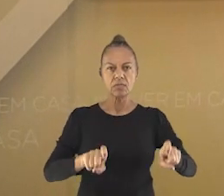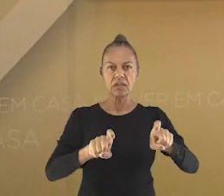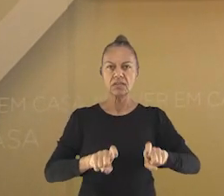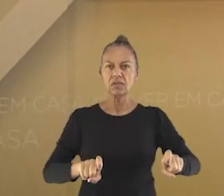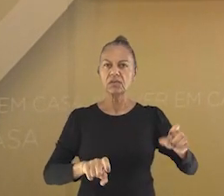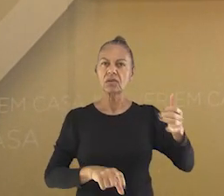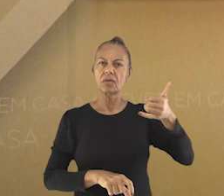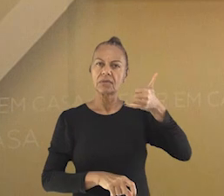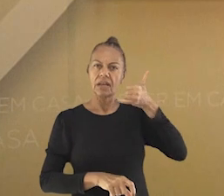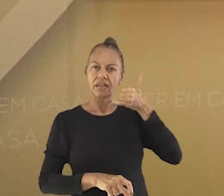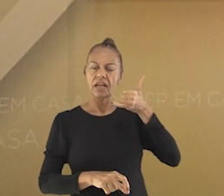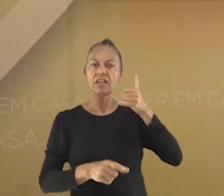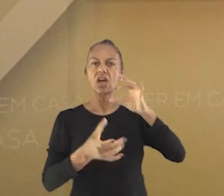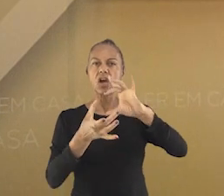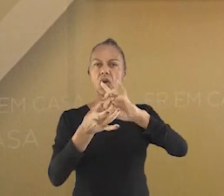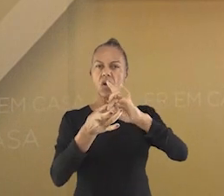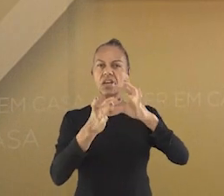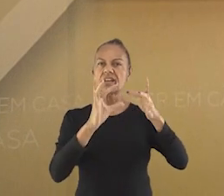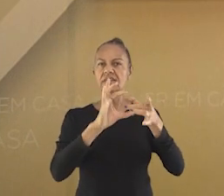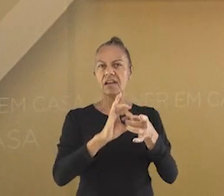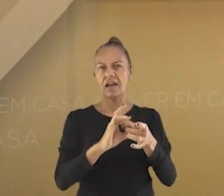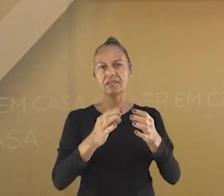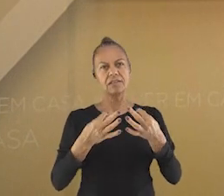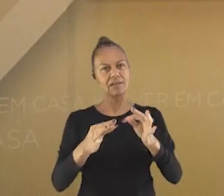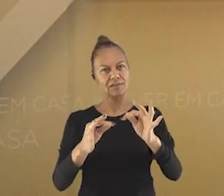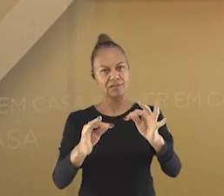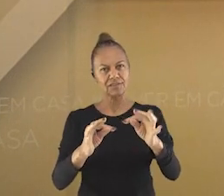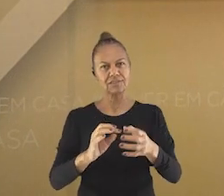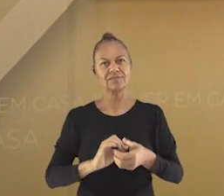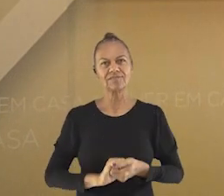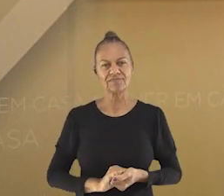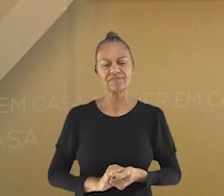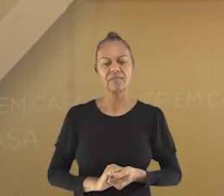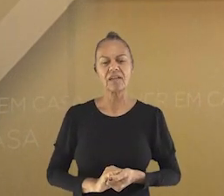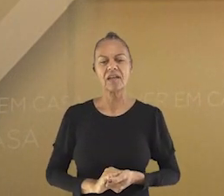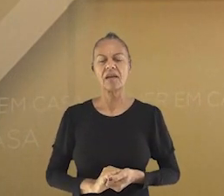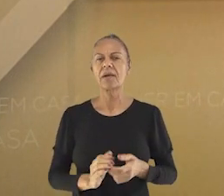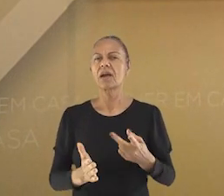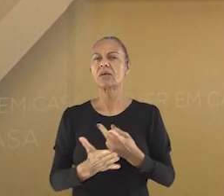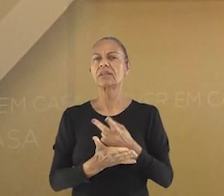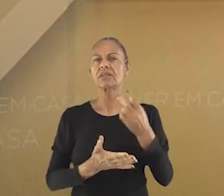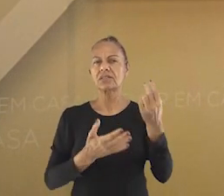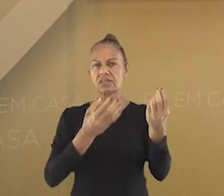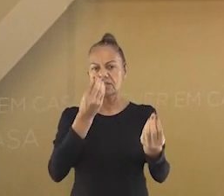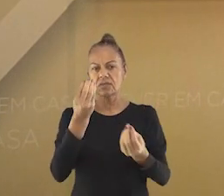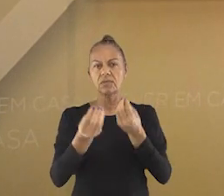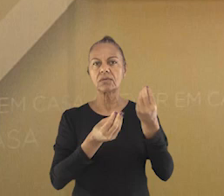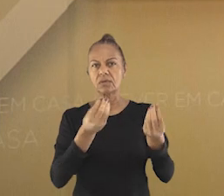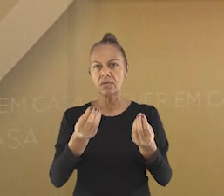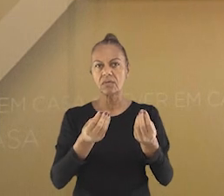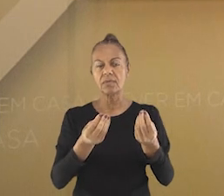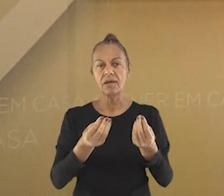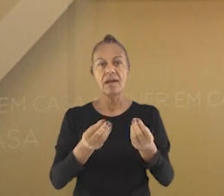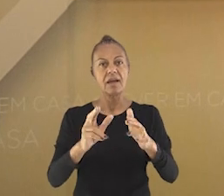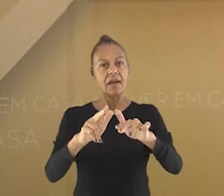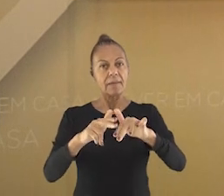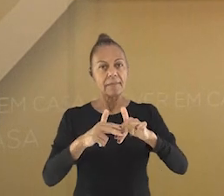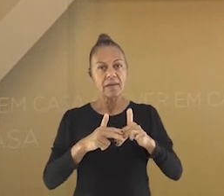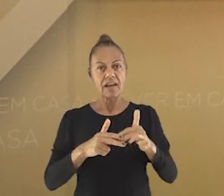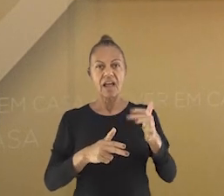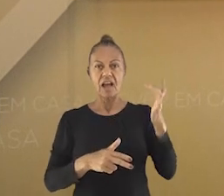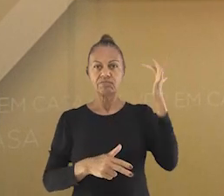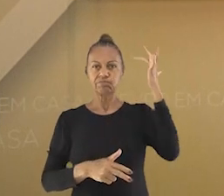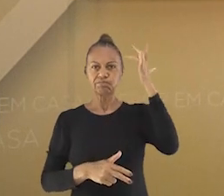computadores e smartphones. Mas de que forma isso acontece? Através da